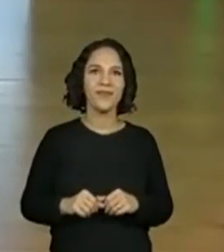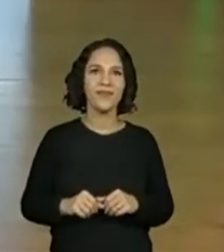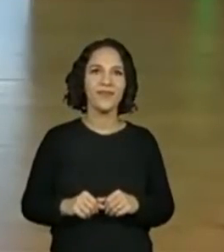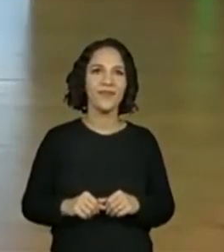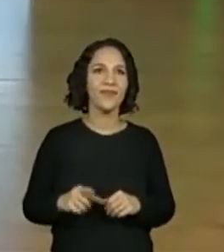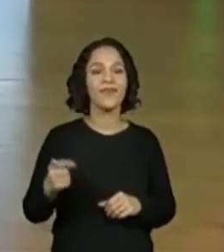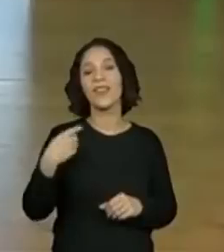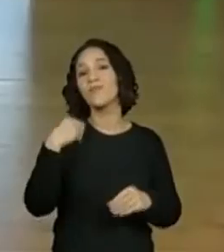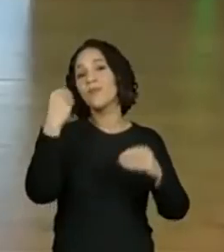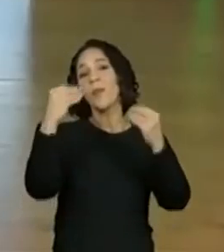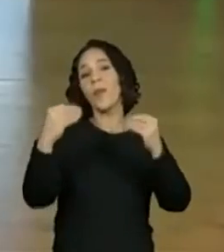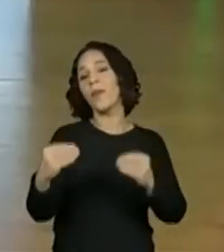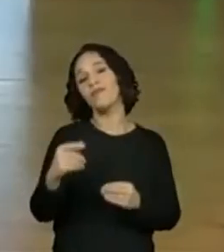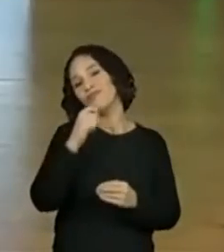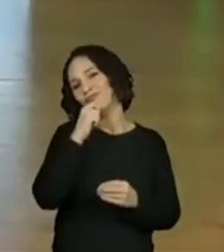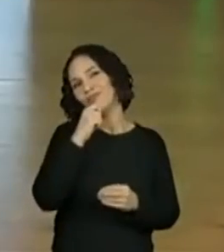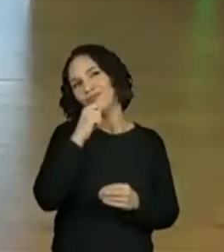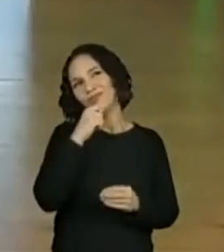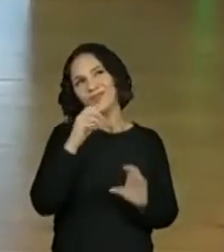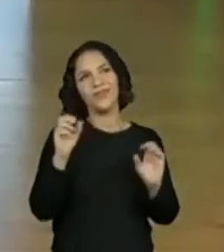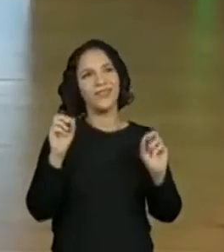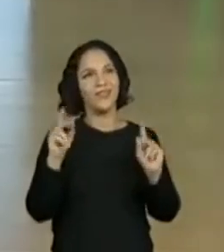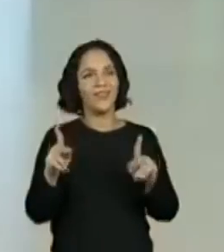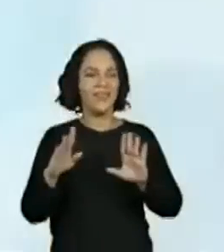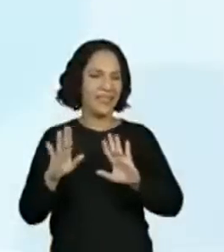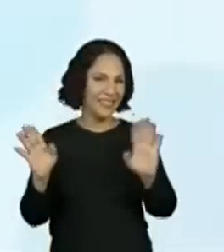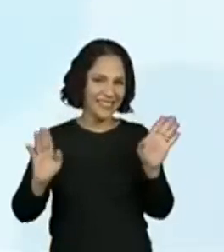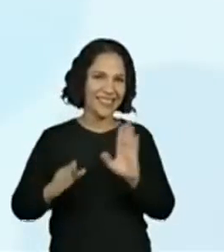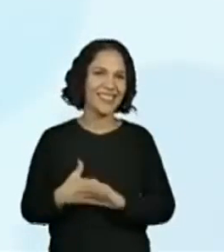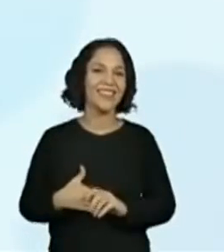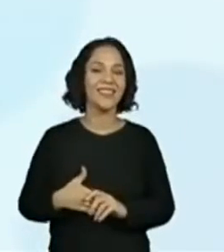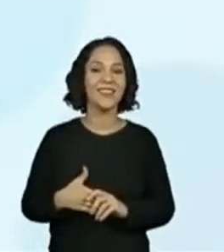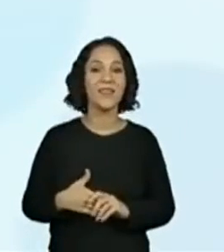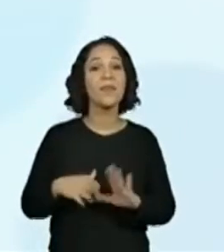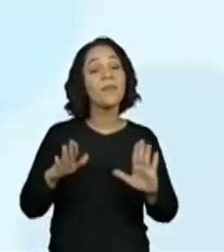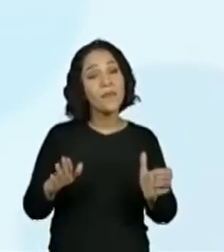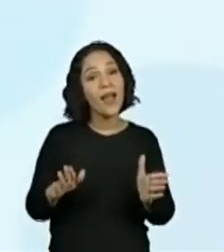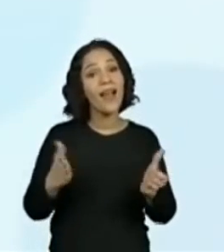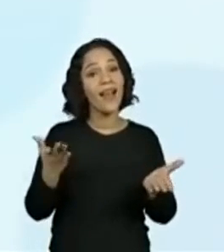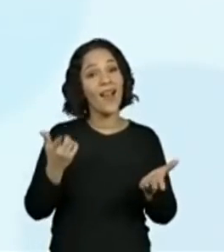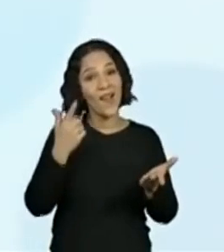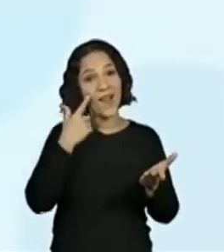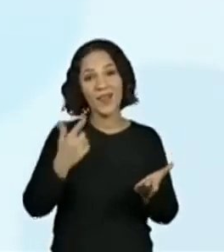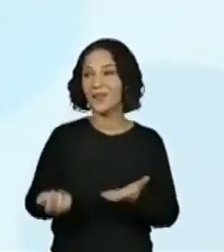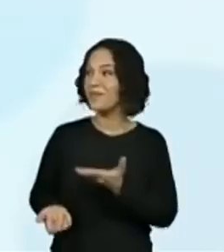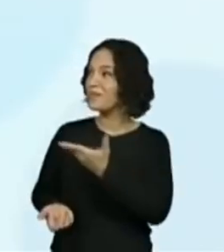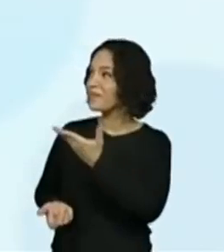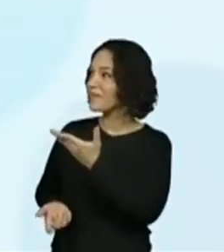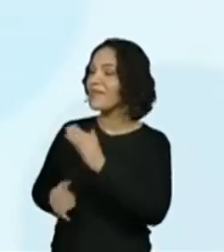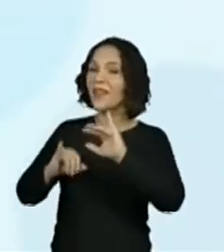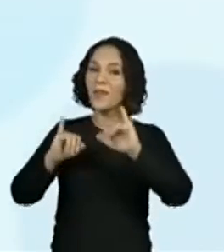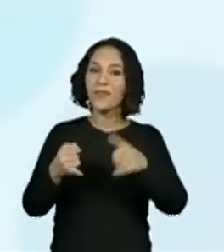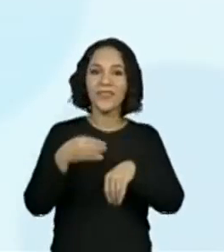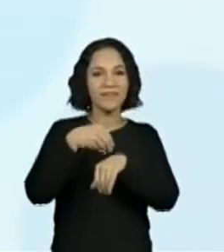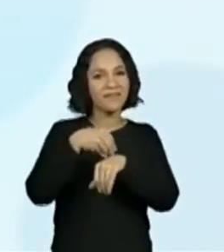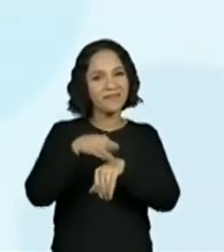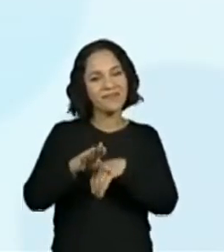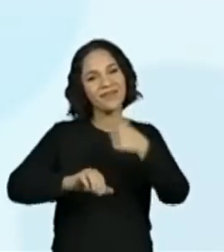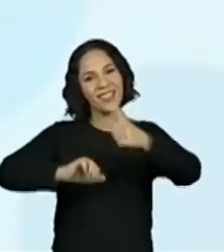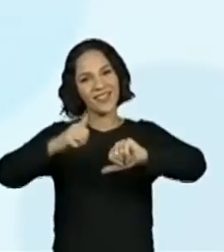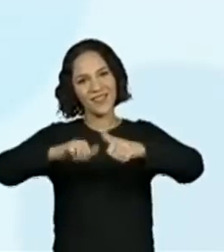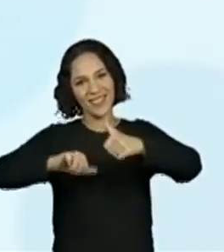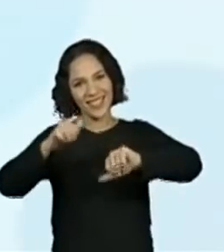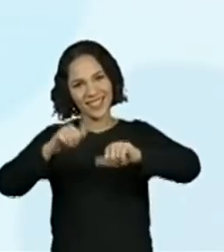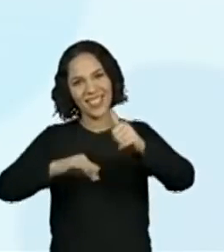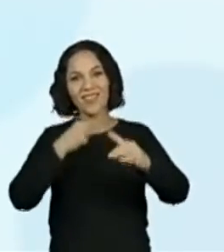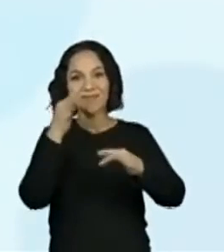Olha, a gente nem marcou, hein? A gente acabou nem marcando. Mas olha, fica a sugestão, né?